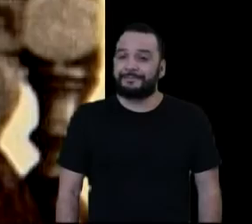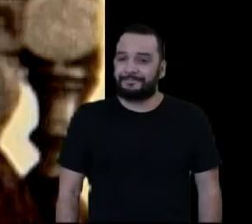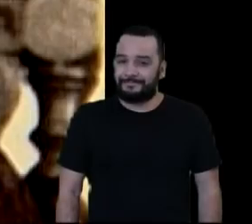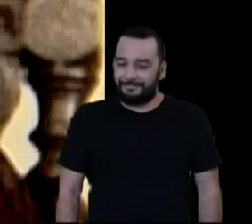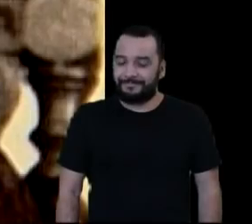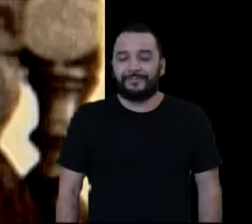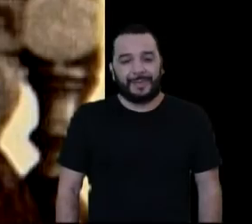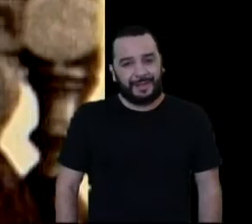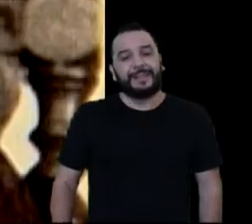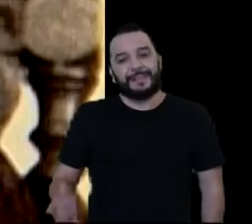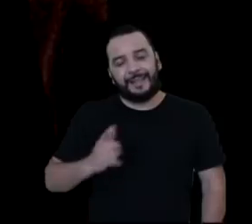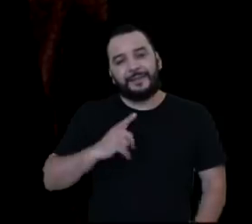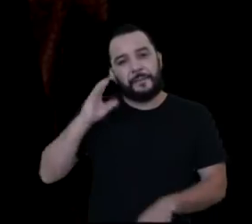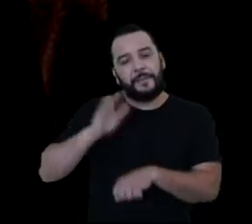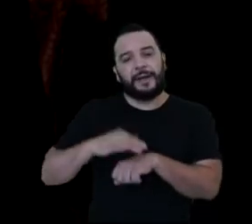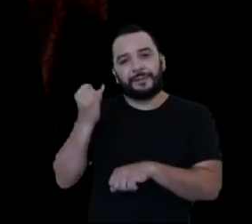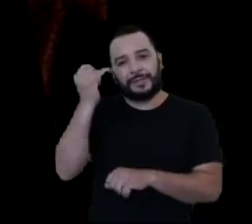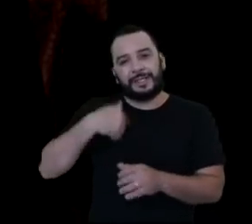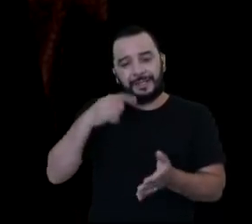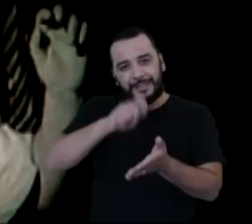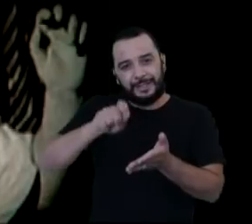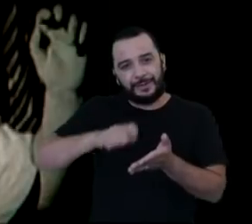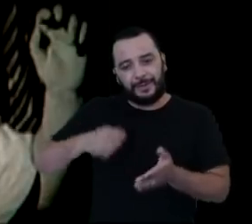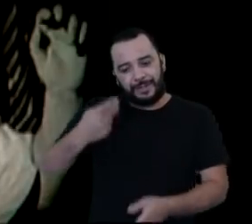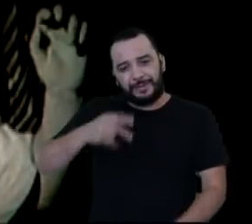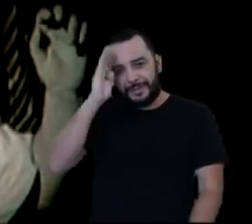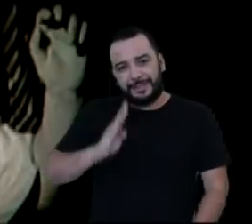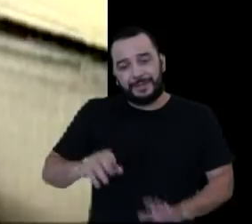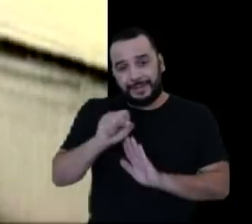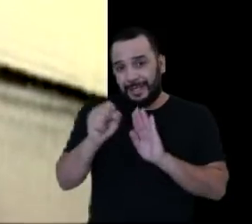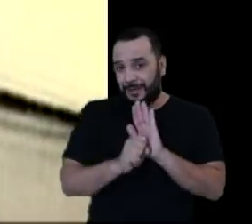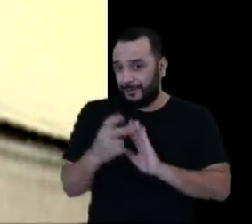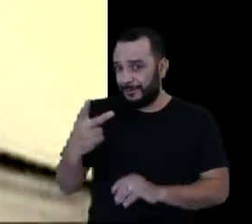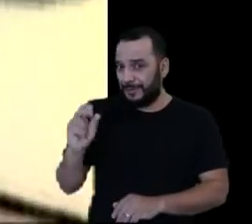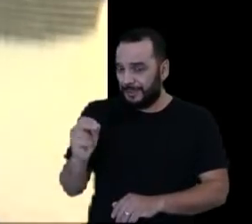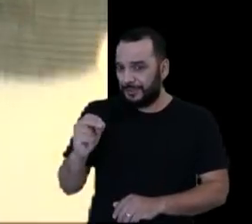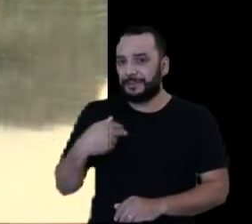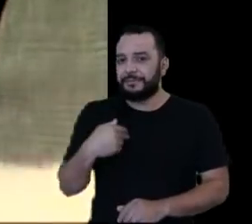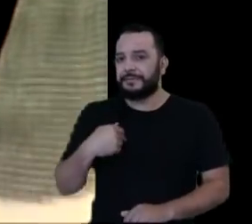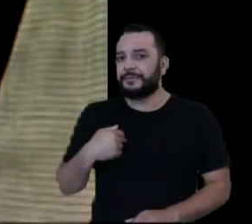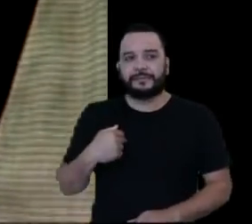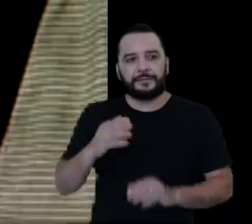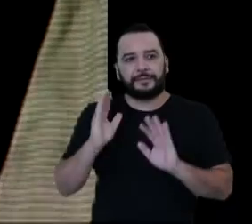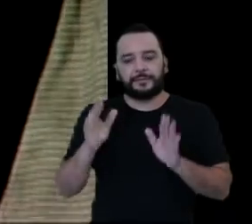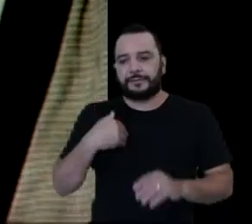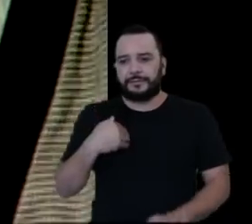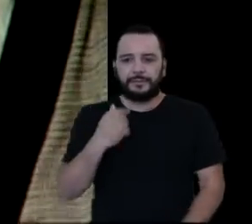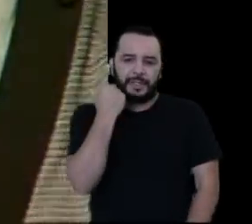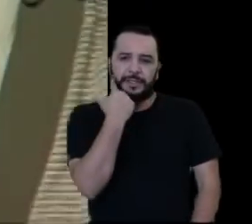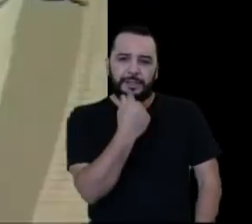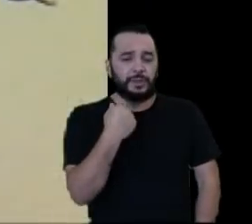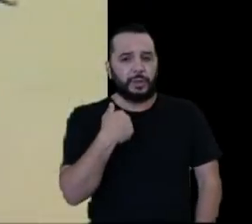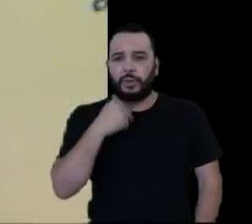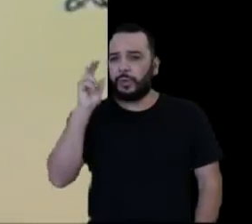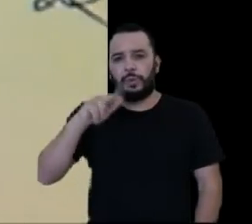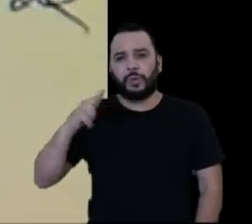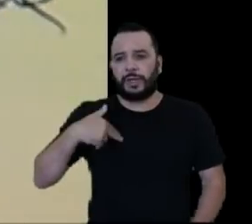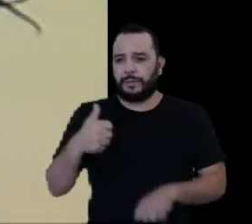as pessoas num momento tão doído como na perda de alguém. Então, foi muito bonito esse processo,